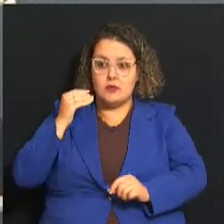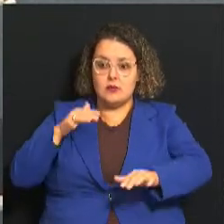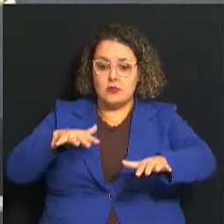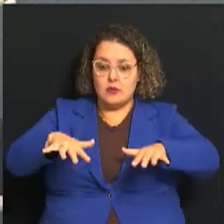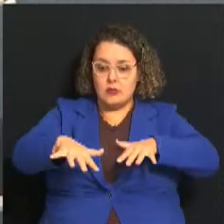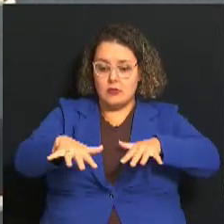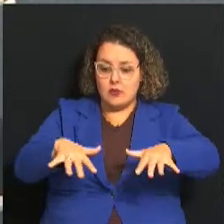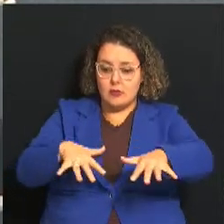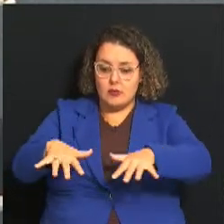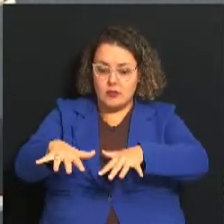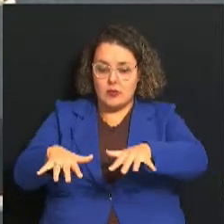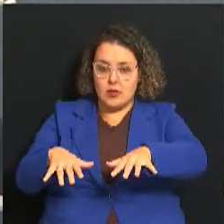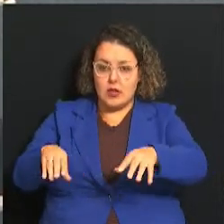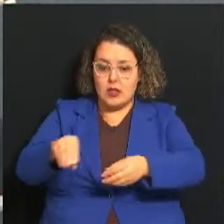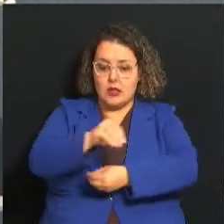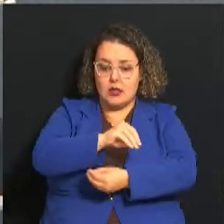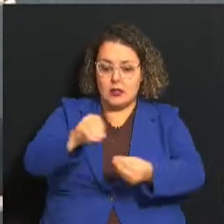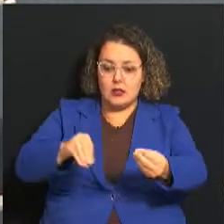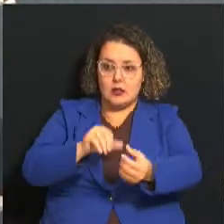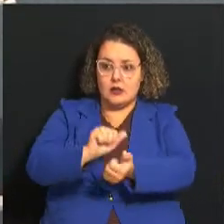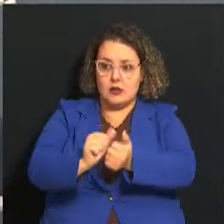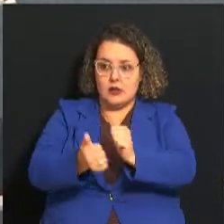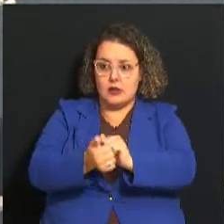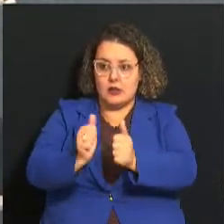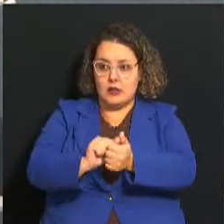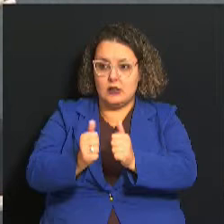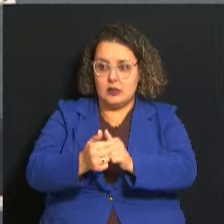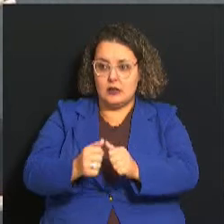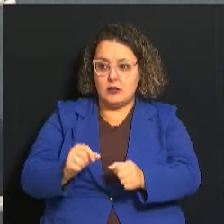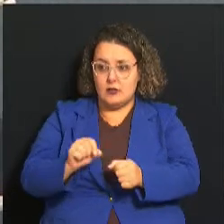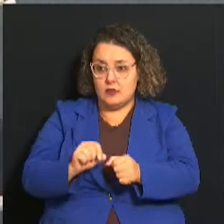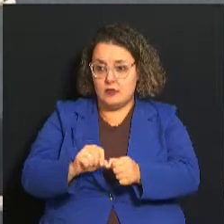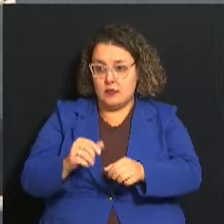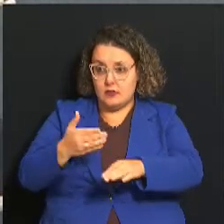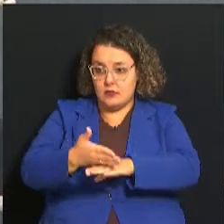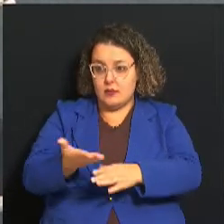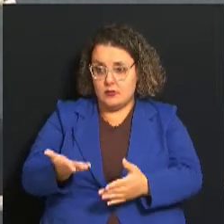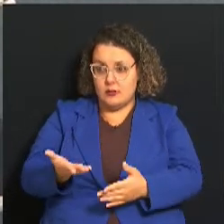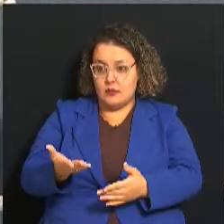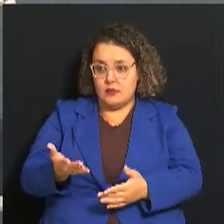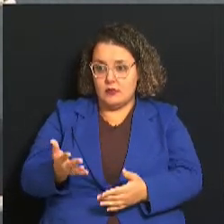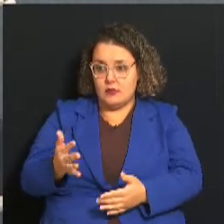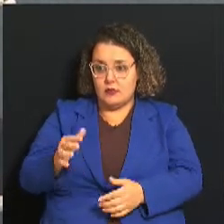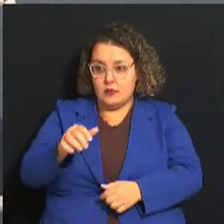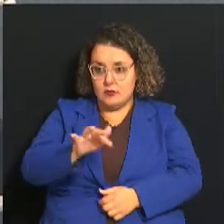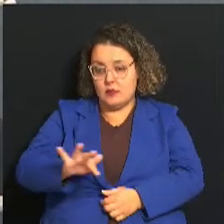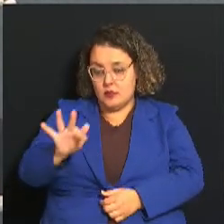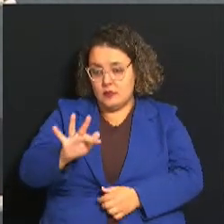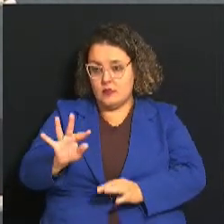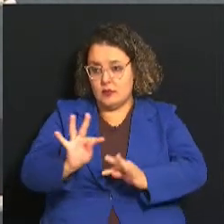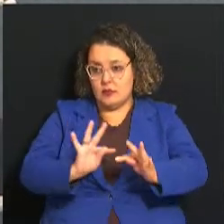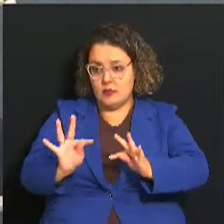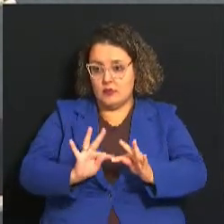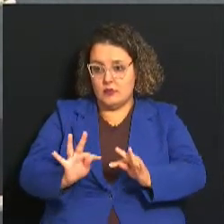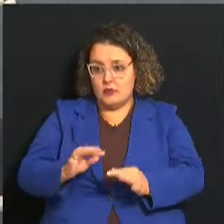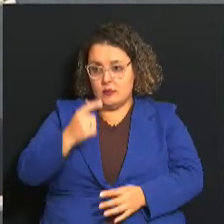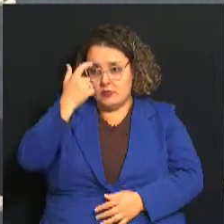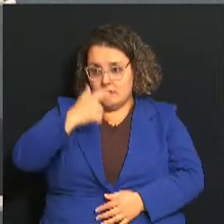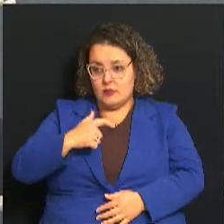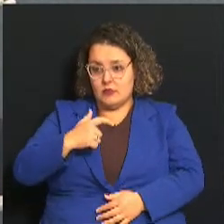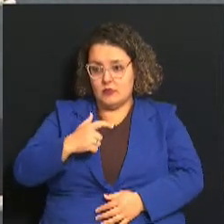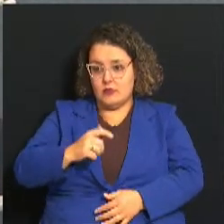pessoas, né, que de repente isso faz parte até da minha formação técnica, porque eu sou da